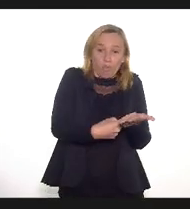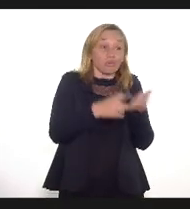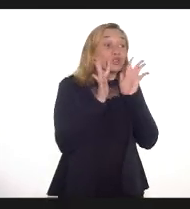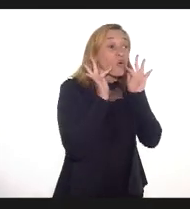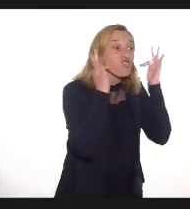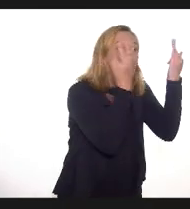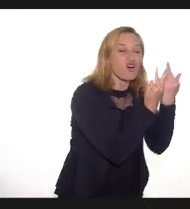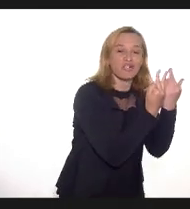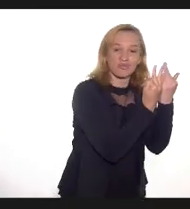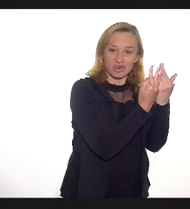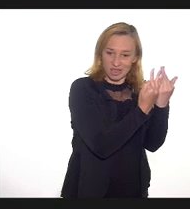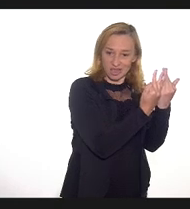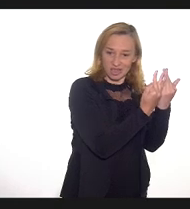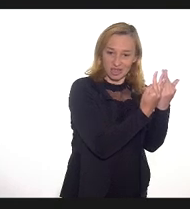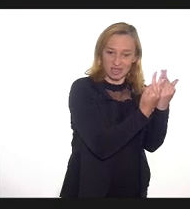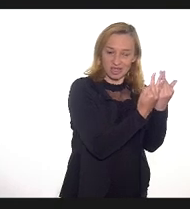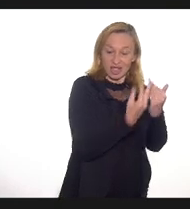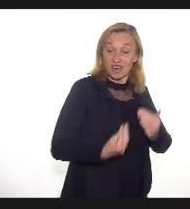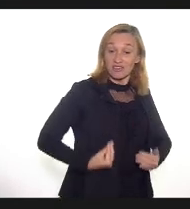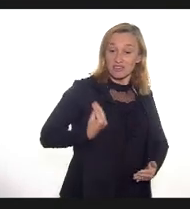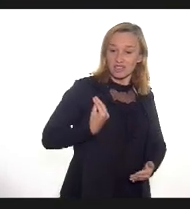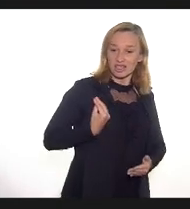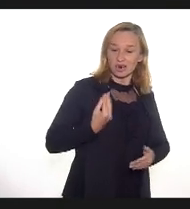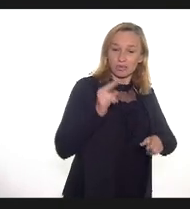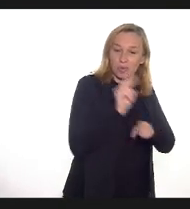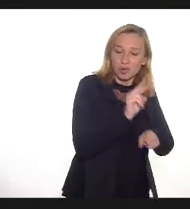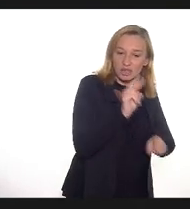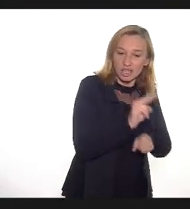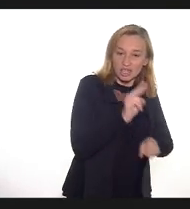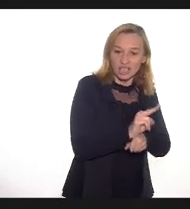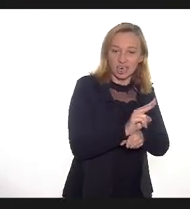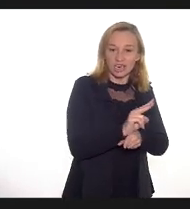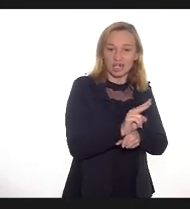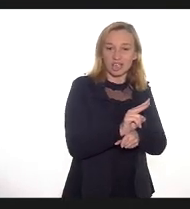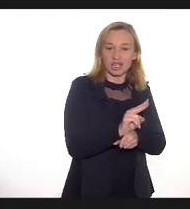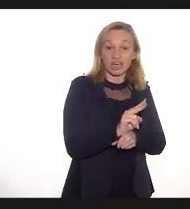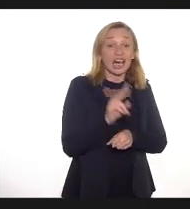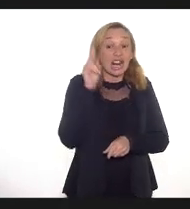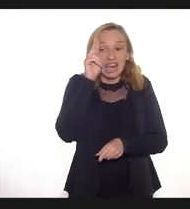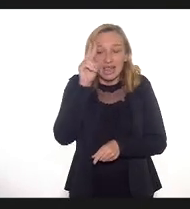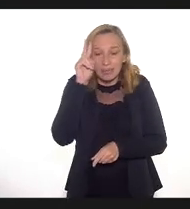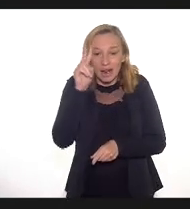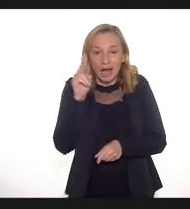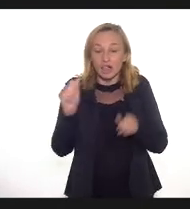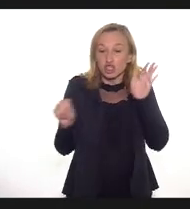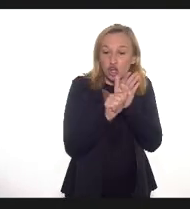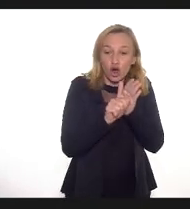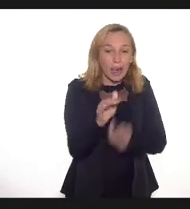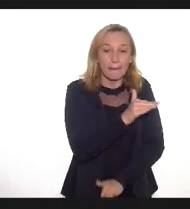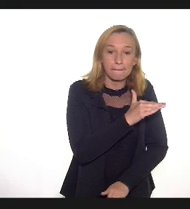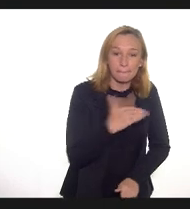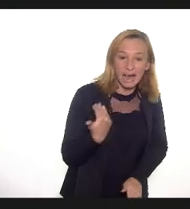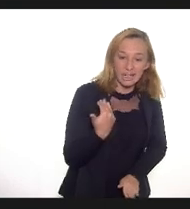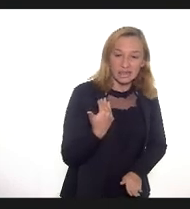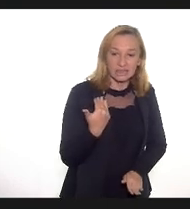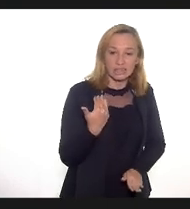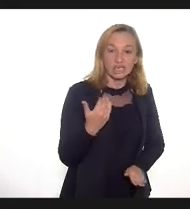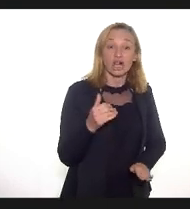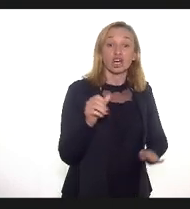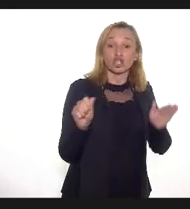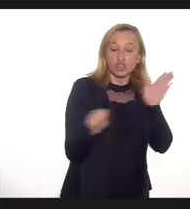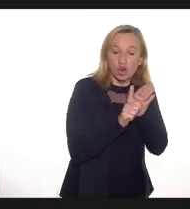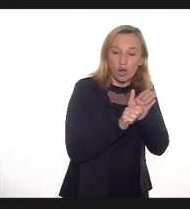família, com a preservação de vidas, eu devo lembrar para concluir. Drogas matam. As drogas